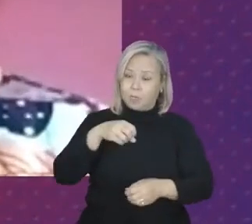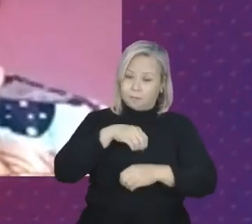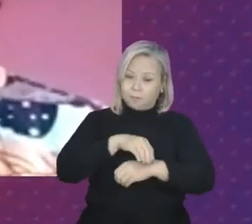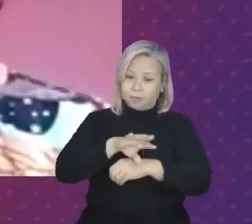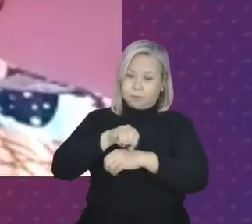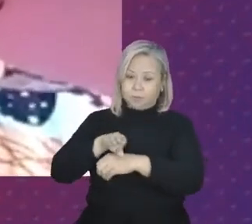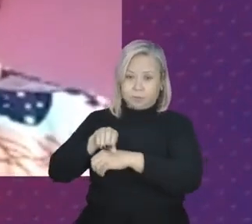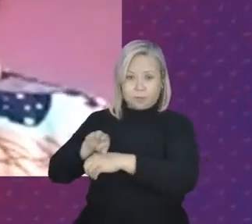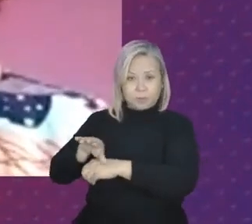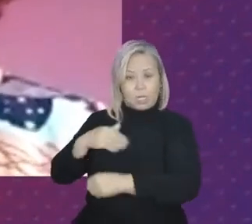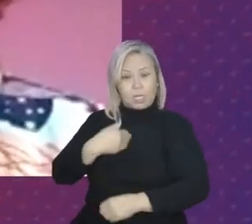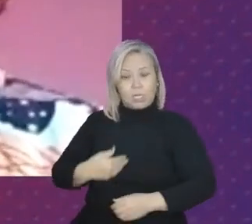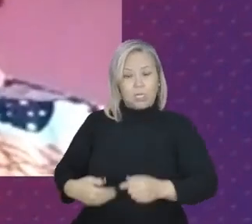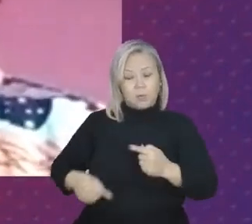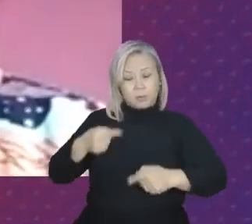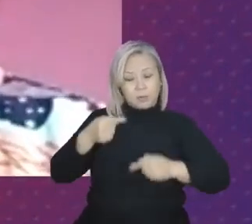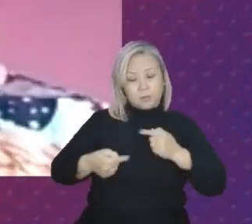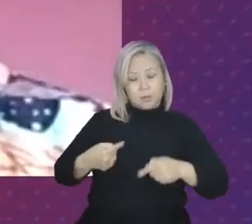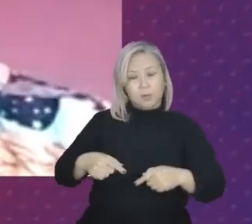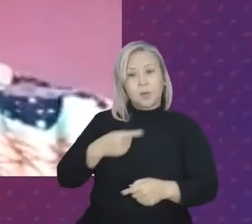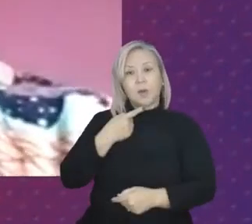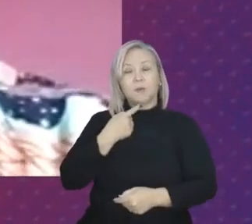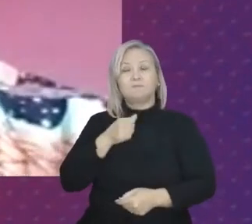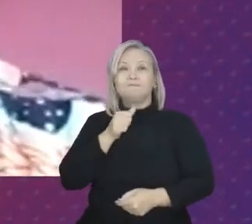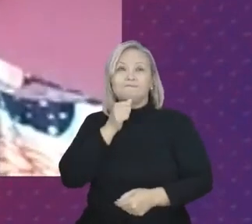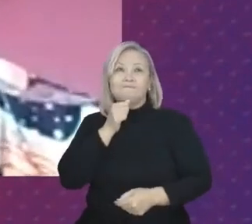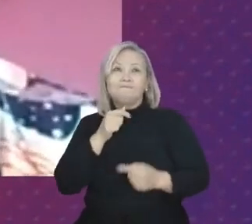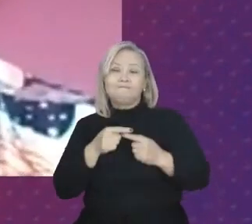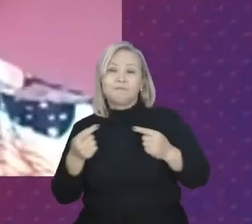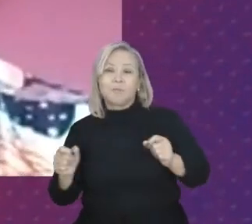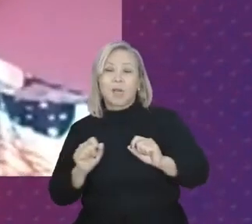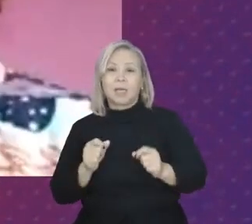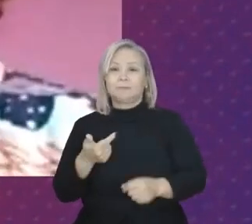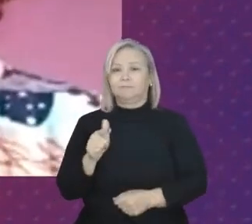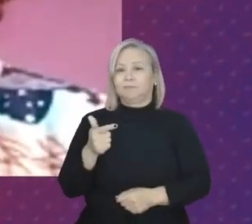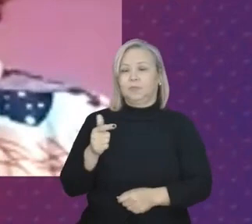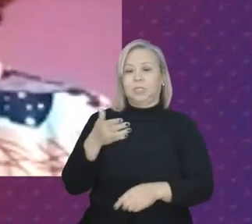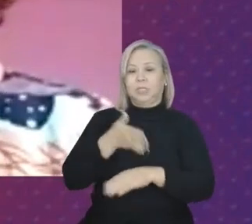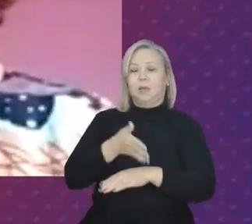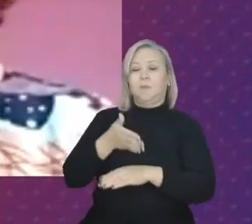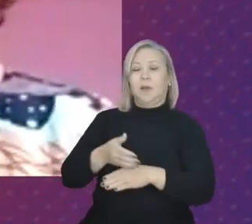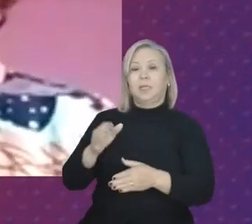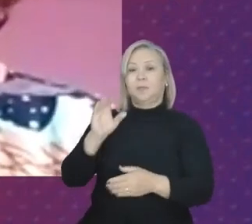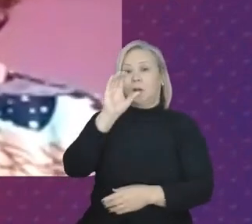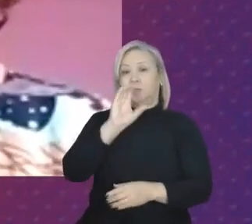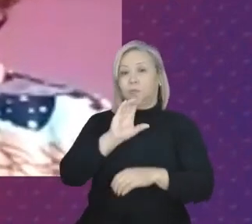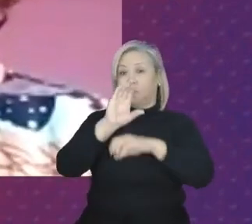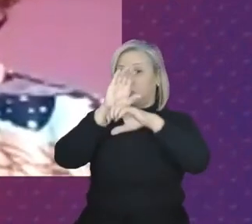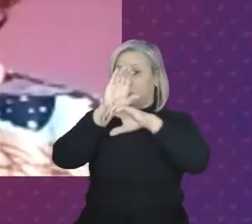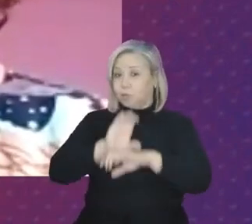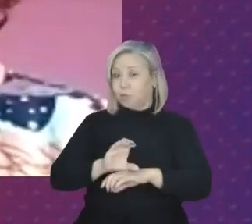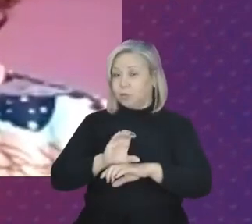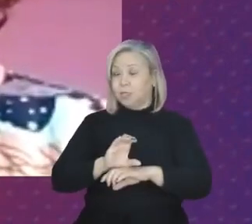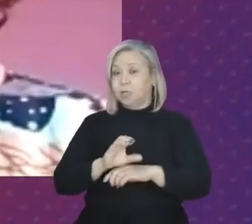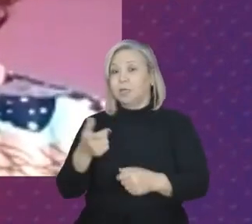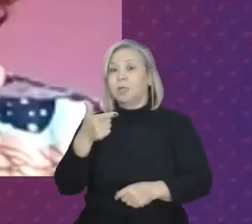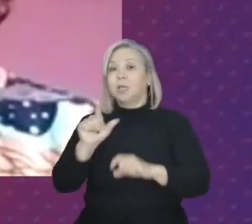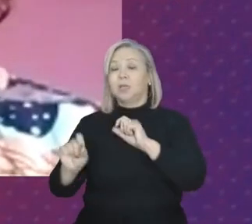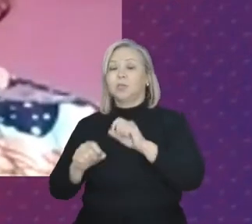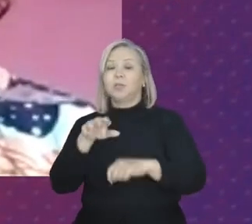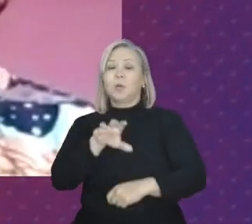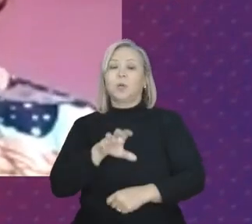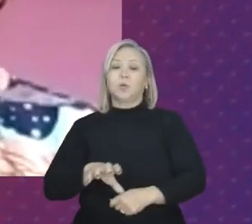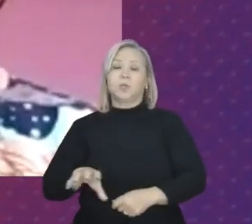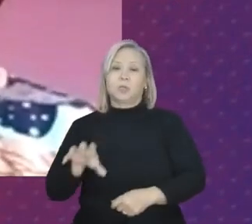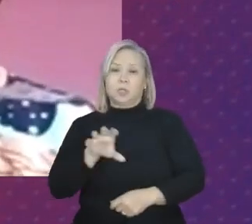políticas públicas, mas ele também não fez nada sem a participação do Conselho, sem a participação de outros setores,